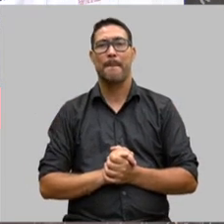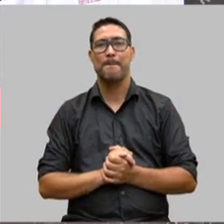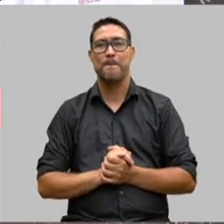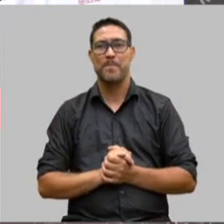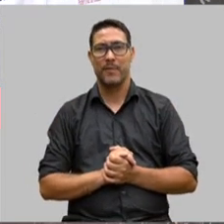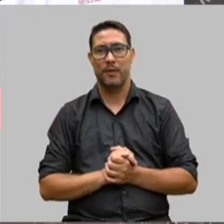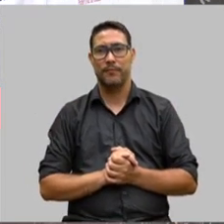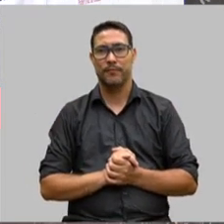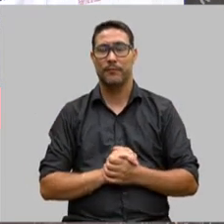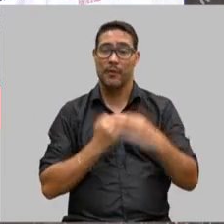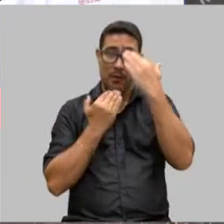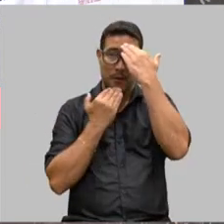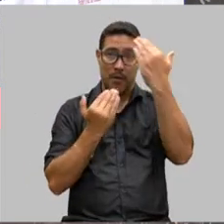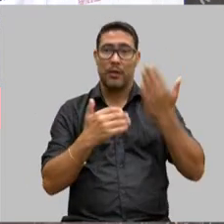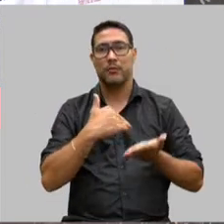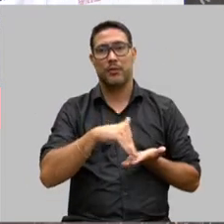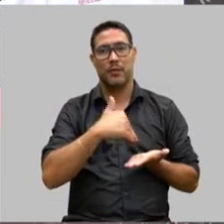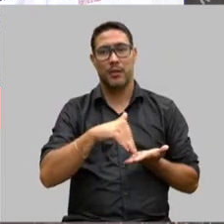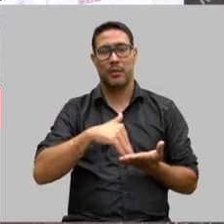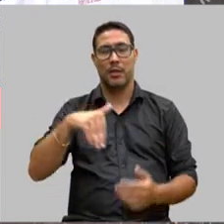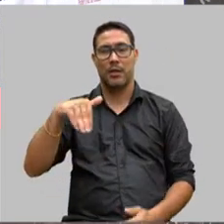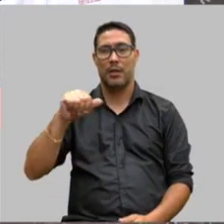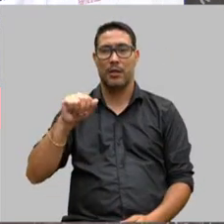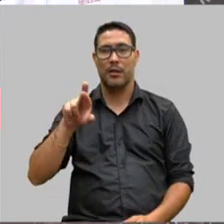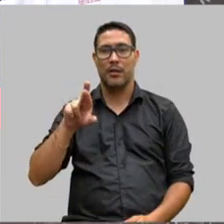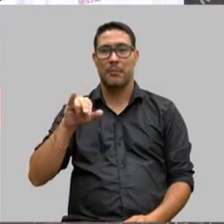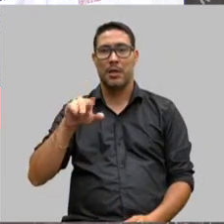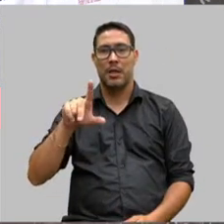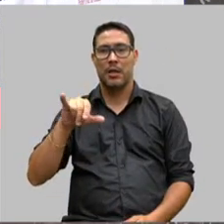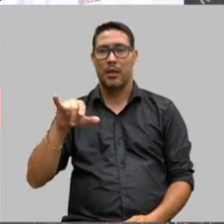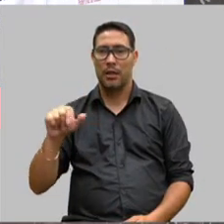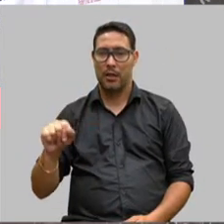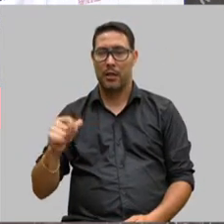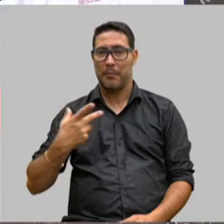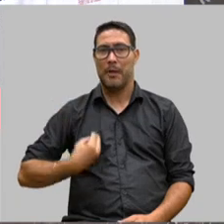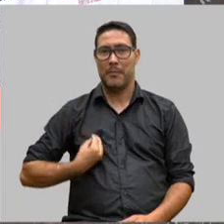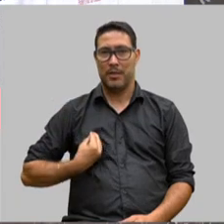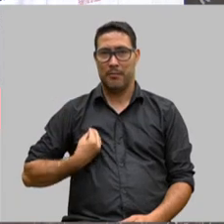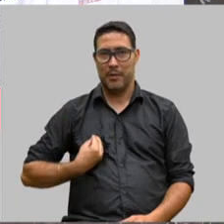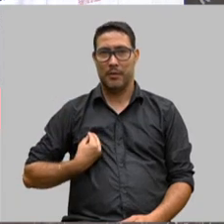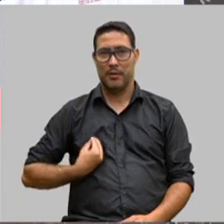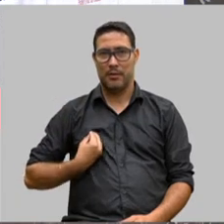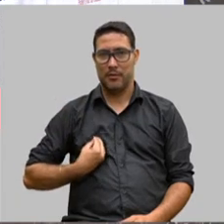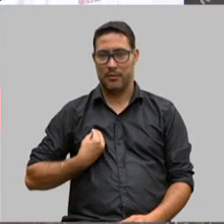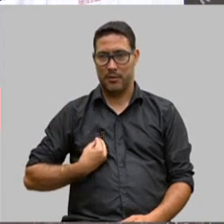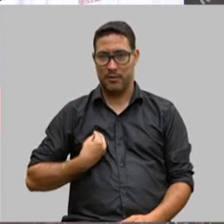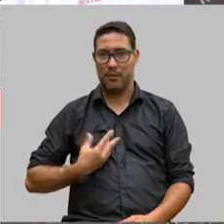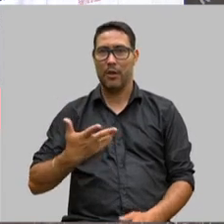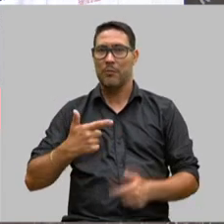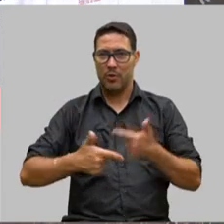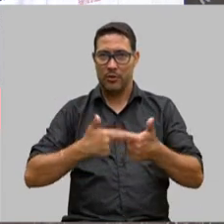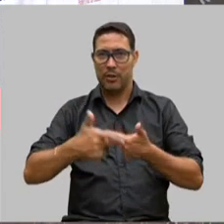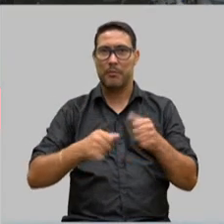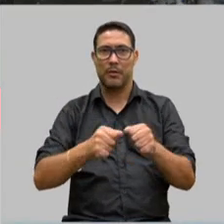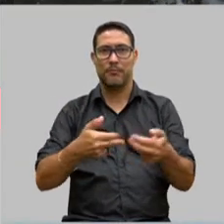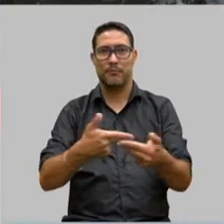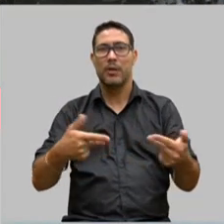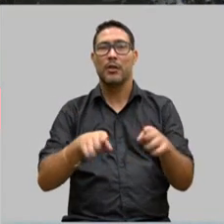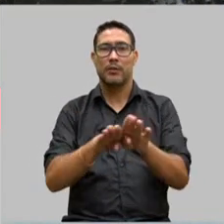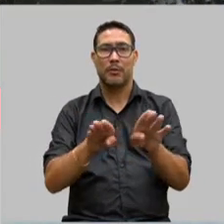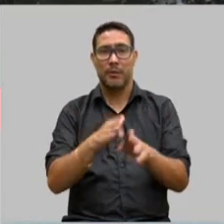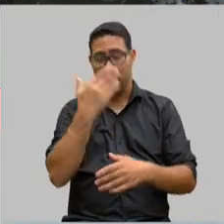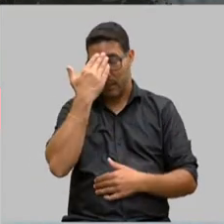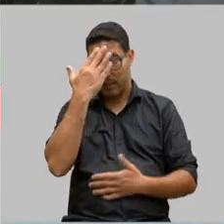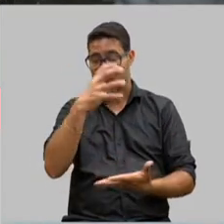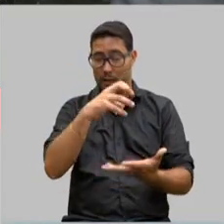Obrigado, secretária Marília, pela participação, pela presença e pelo trabalho que vem fazendo. Quero aqui registrar e agradecer muito a presença